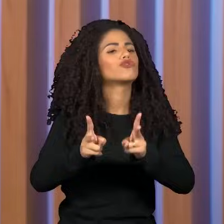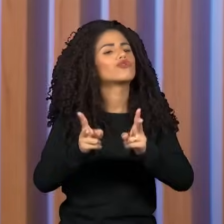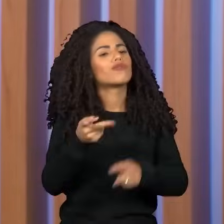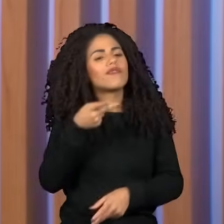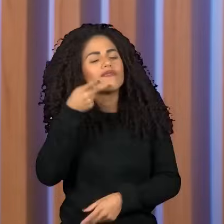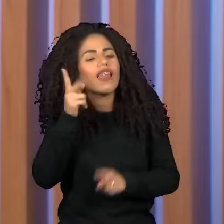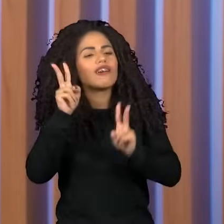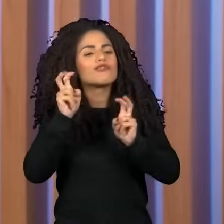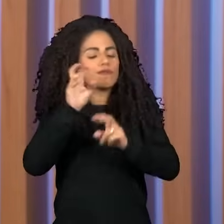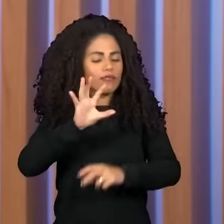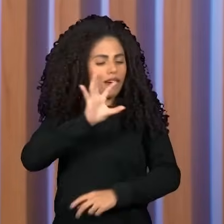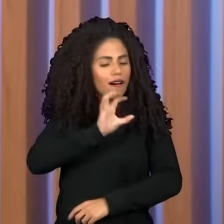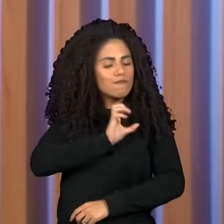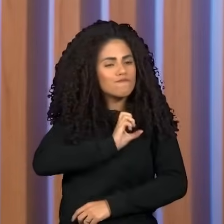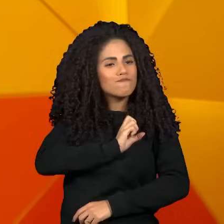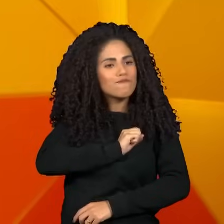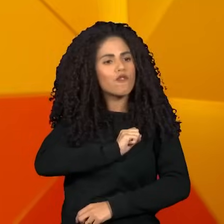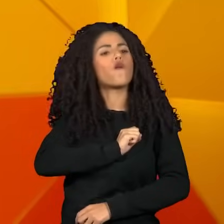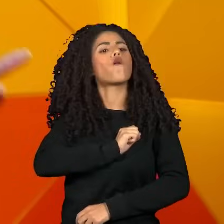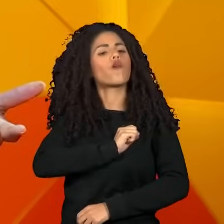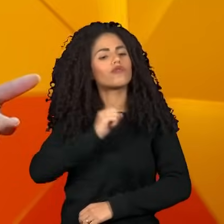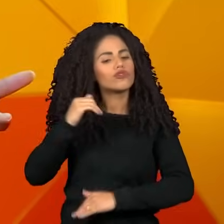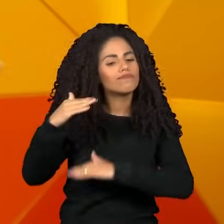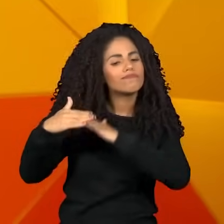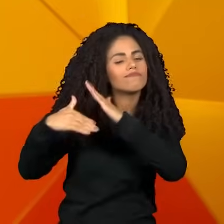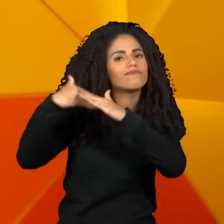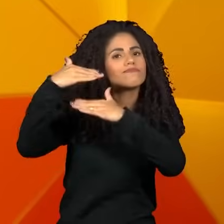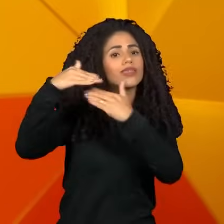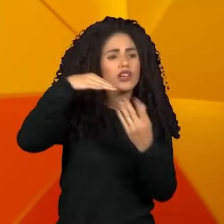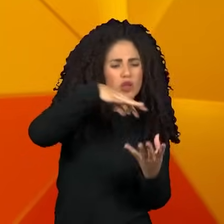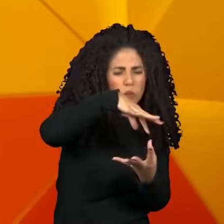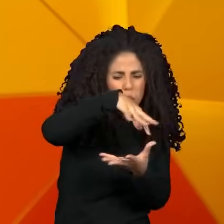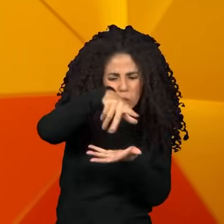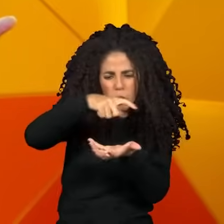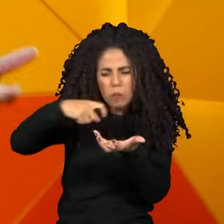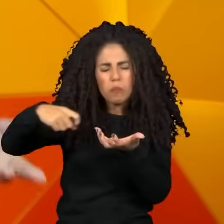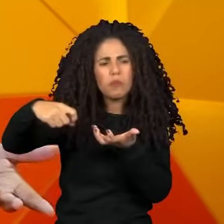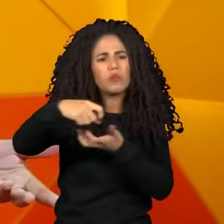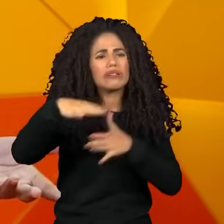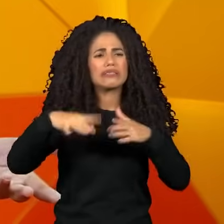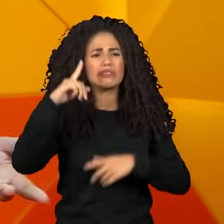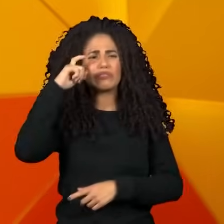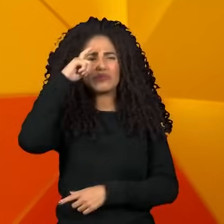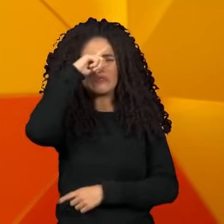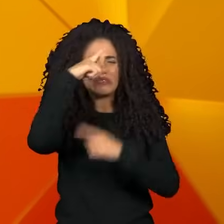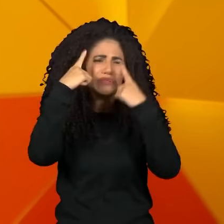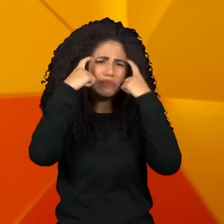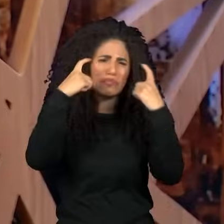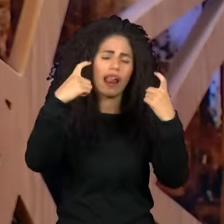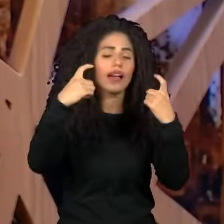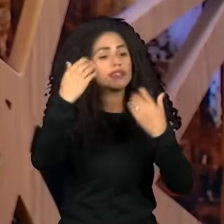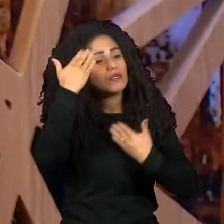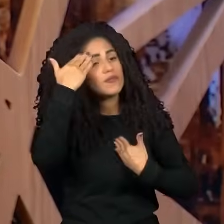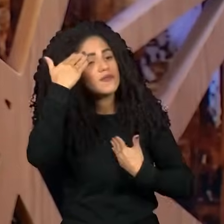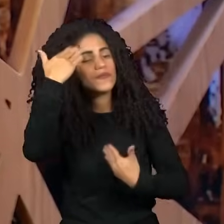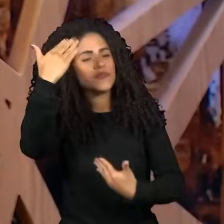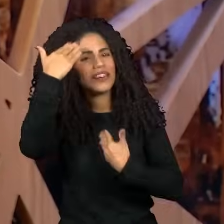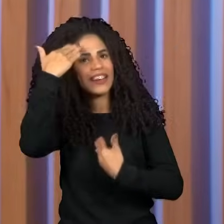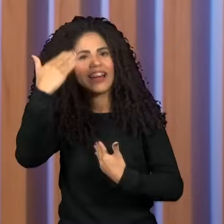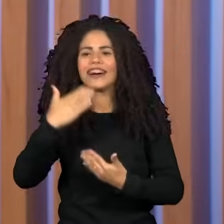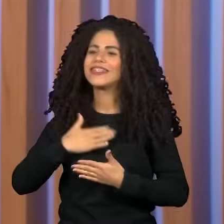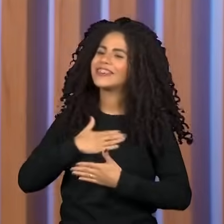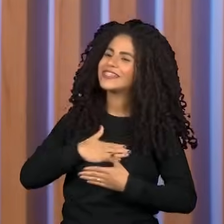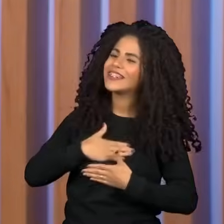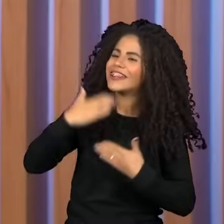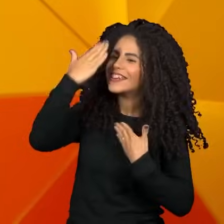tendo o amor como revolucionário nesse mundo que a gente vive de tantos desamores. Obrigada por essa noite. Obrigada eu, adorei.